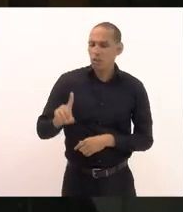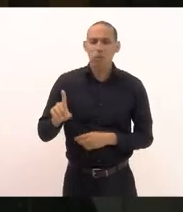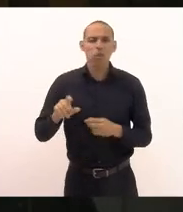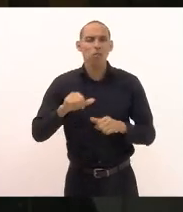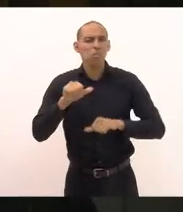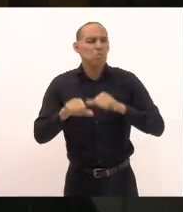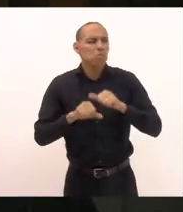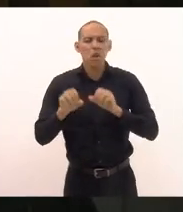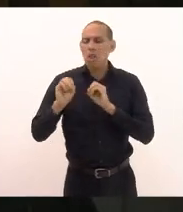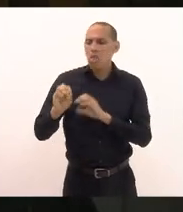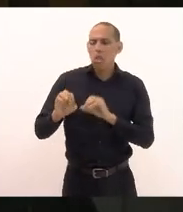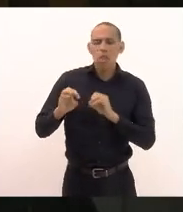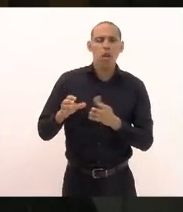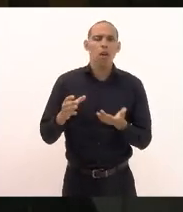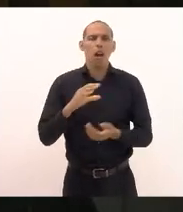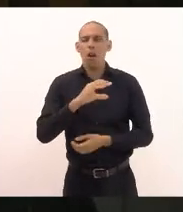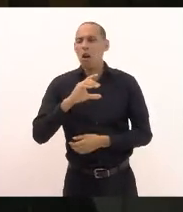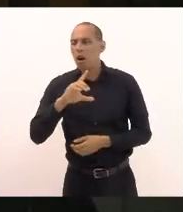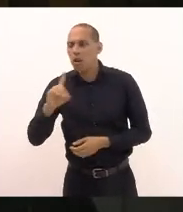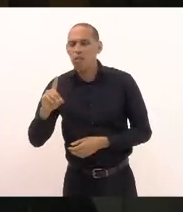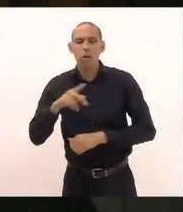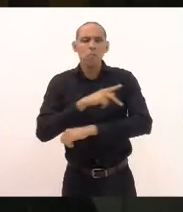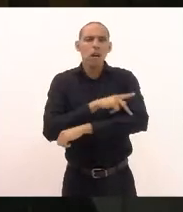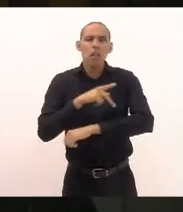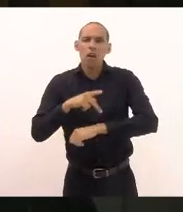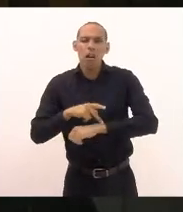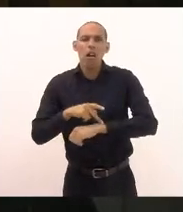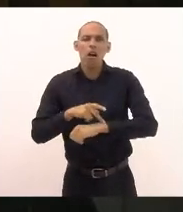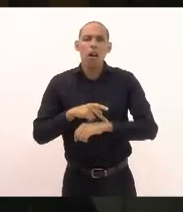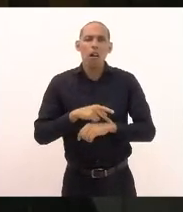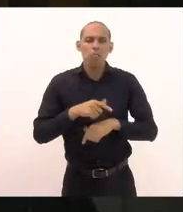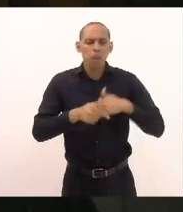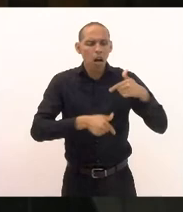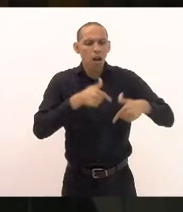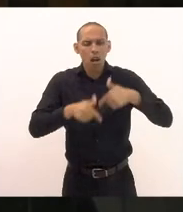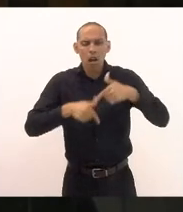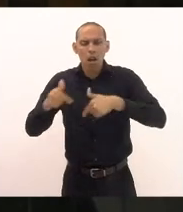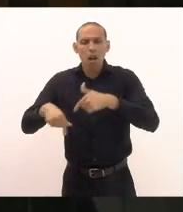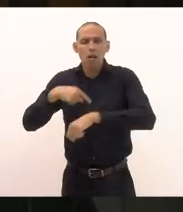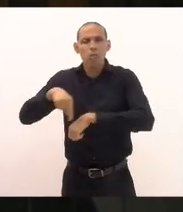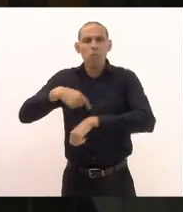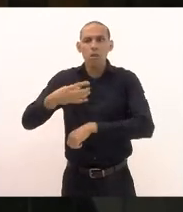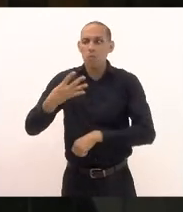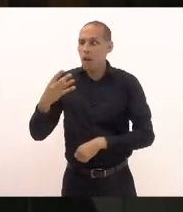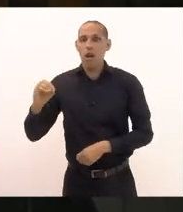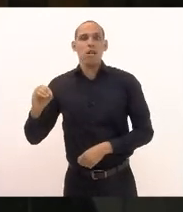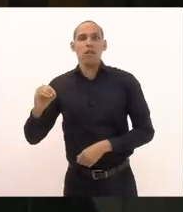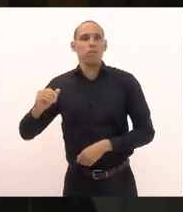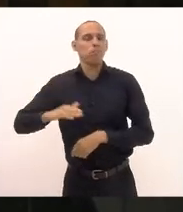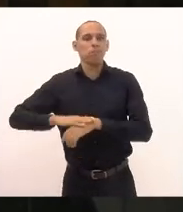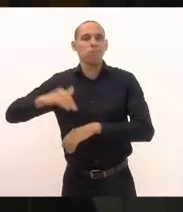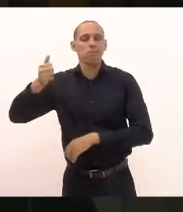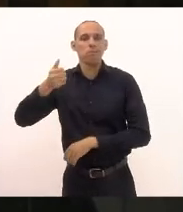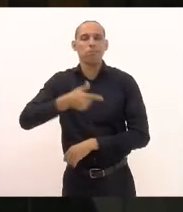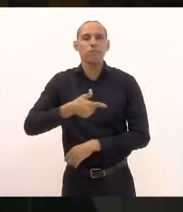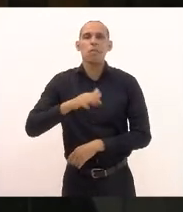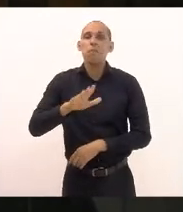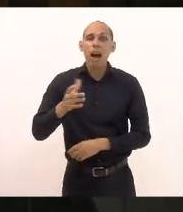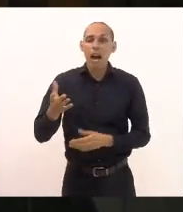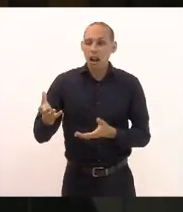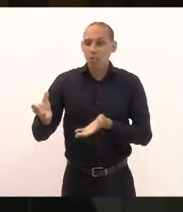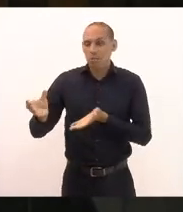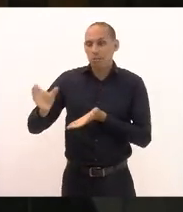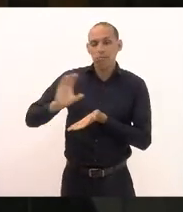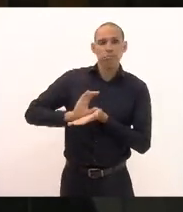orientação educacional, de coordenação pedagógica, passam a trabalhar 40 horas, mas não recebem